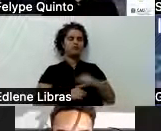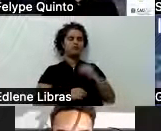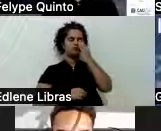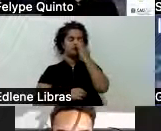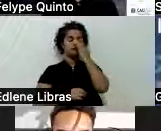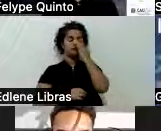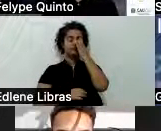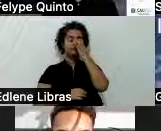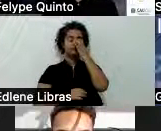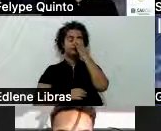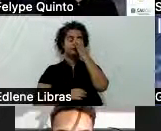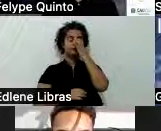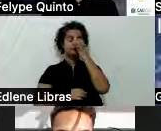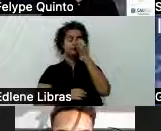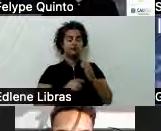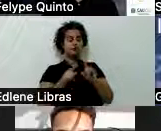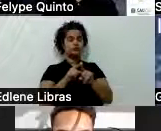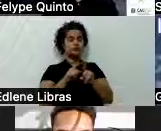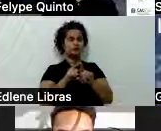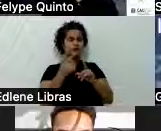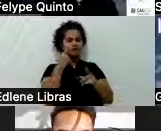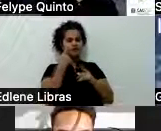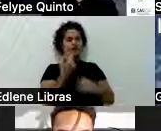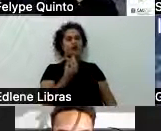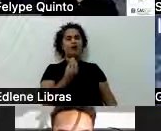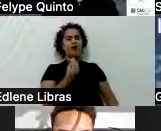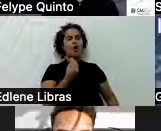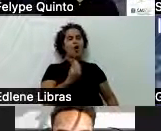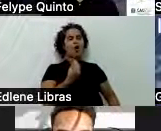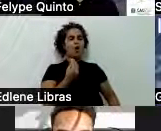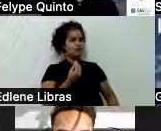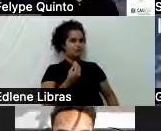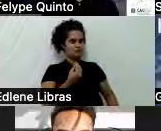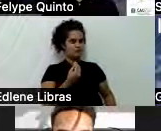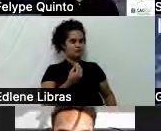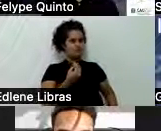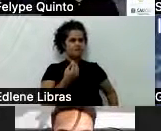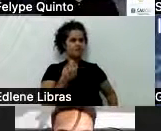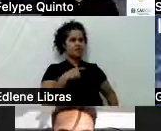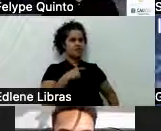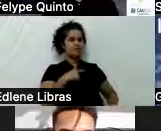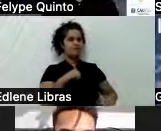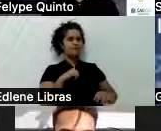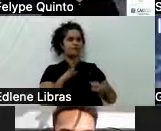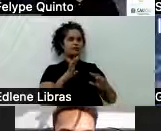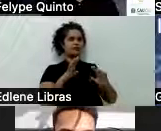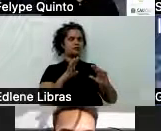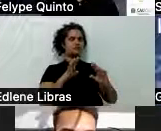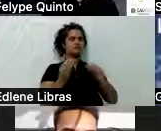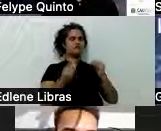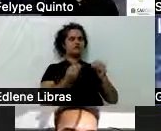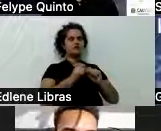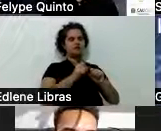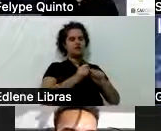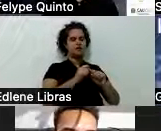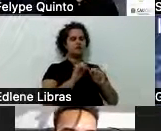interessava verificar o tamanho dessas intervenções, né? Algumas eram muito pontuais e pequenas, outras eram pontuais